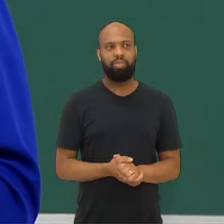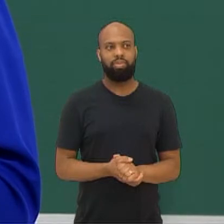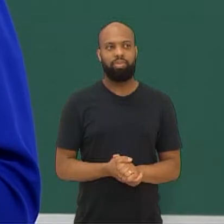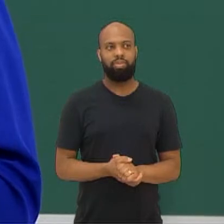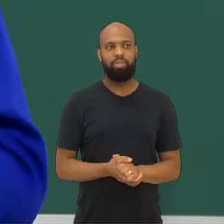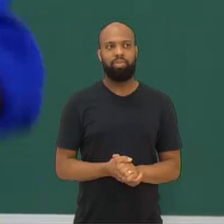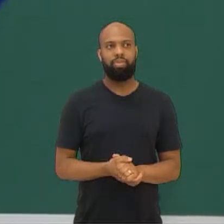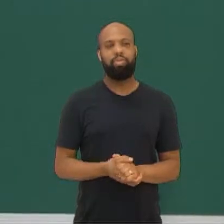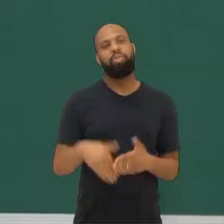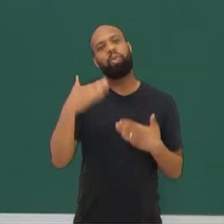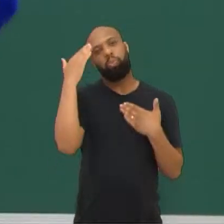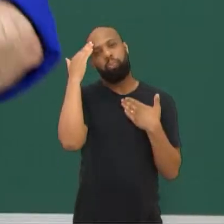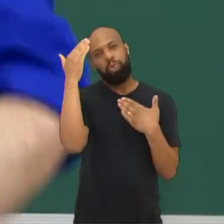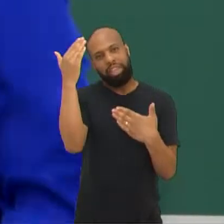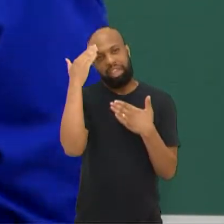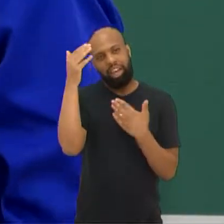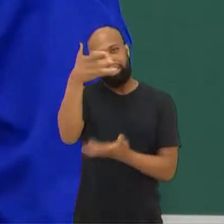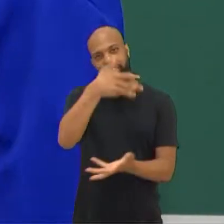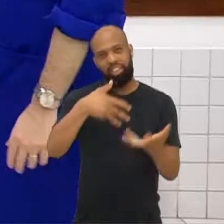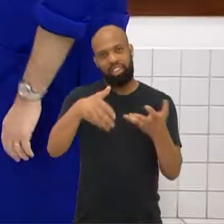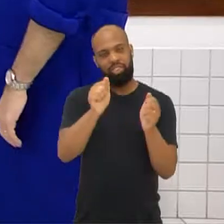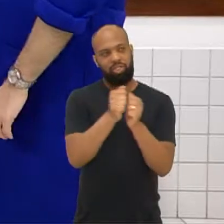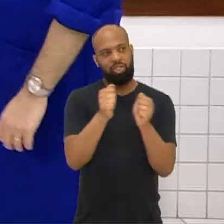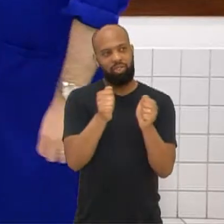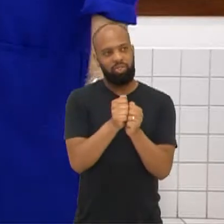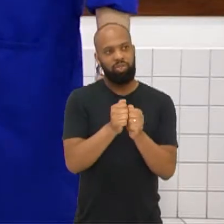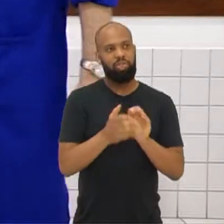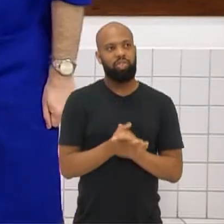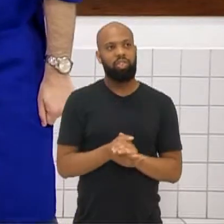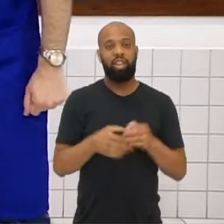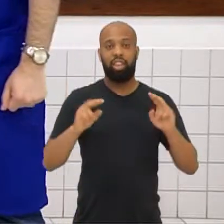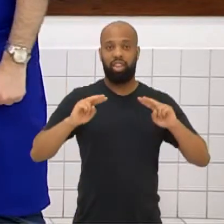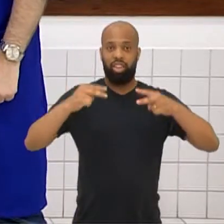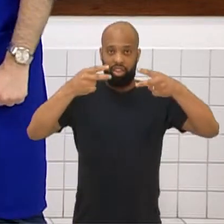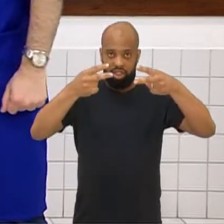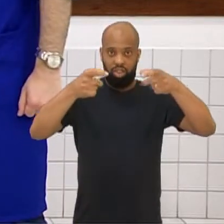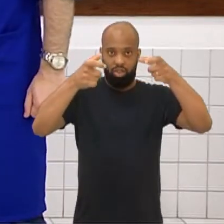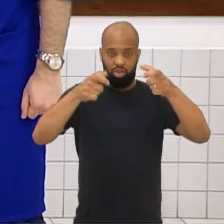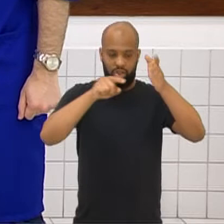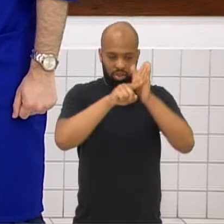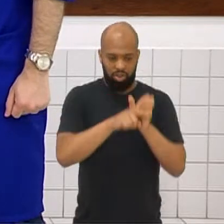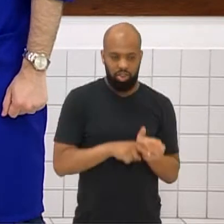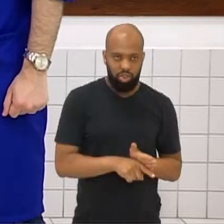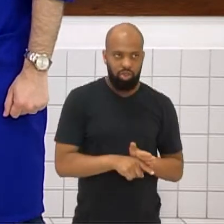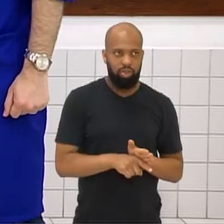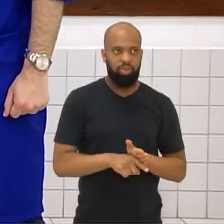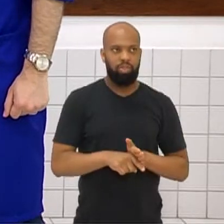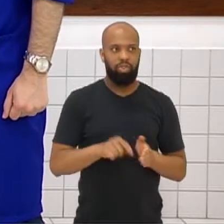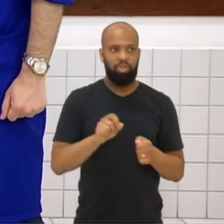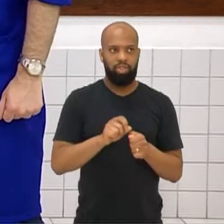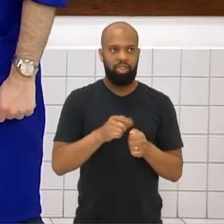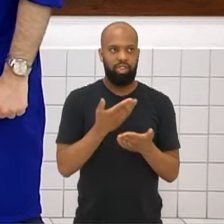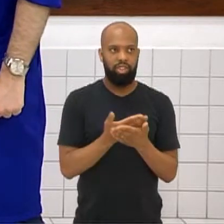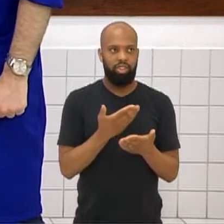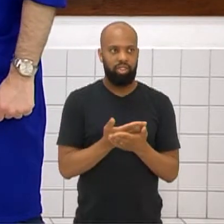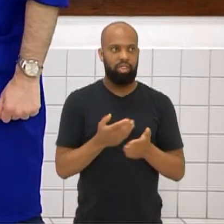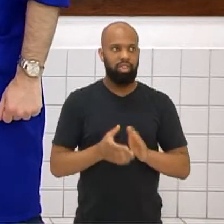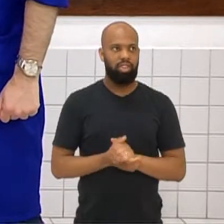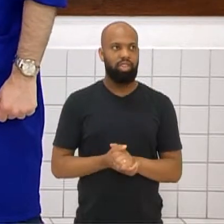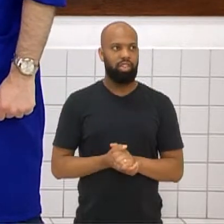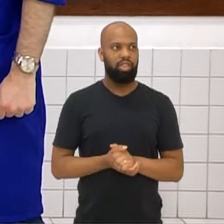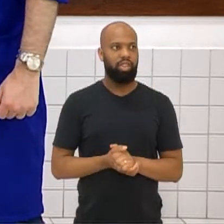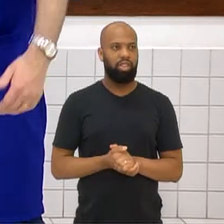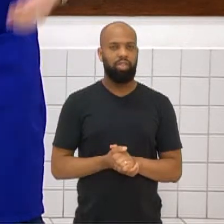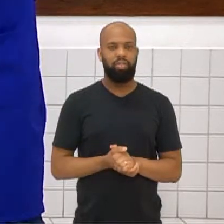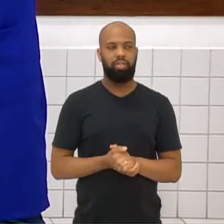E muito bem, muito obrigado pela interação de vocês. Bom, tá? usamos essas referências aqui para construir essa aula e fica aqui,